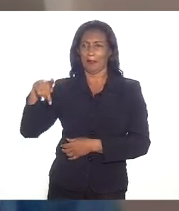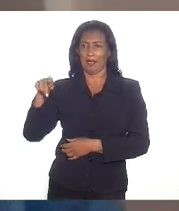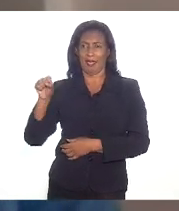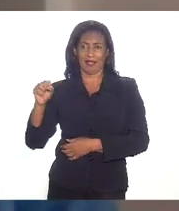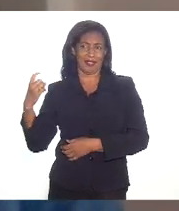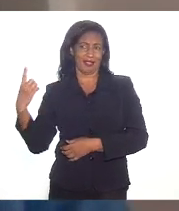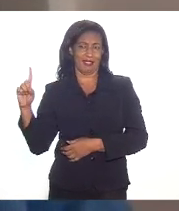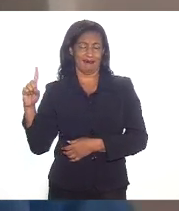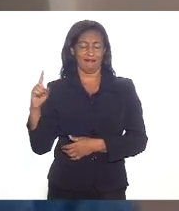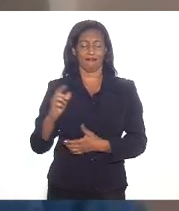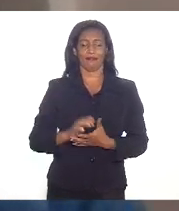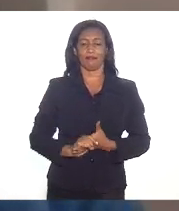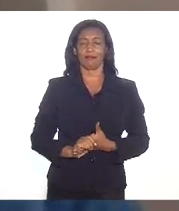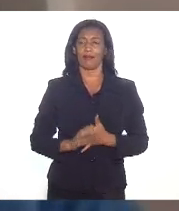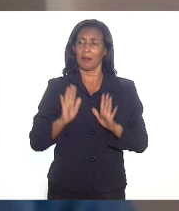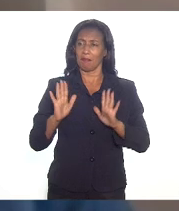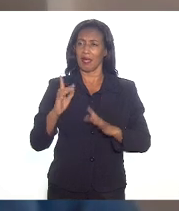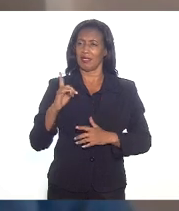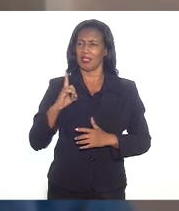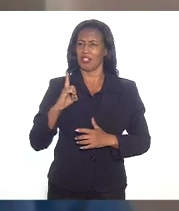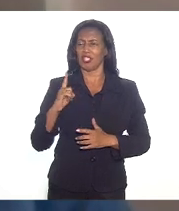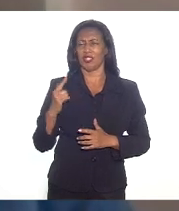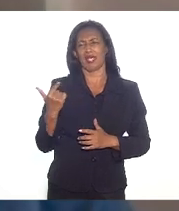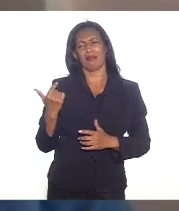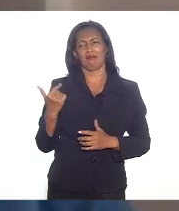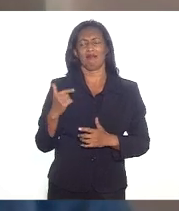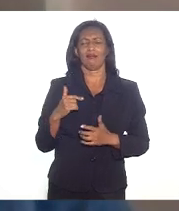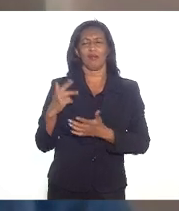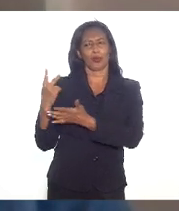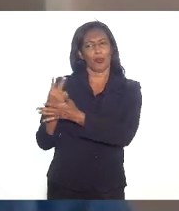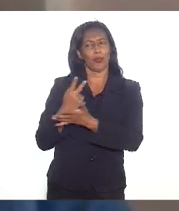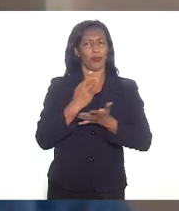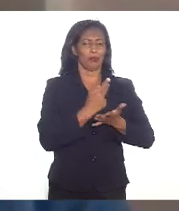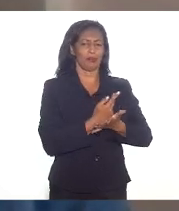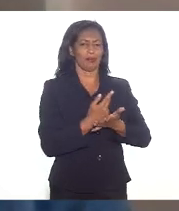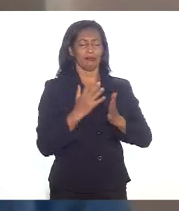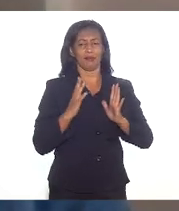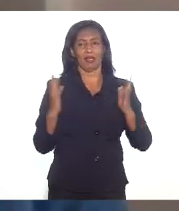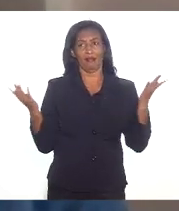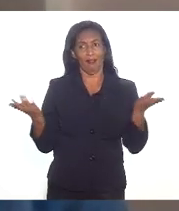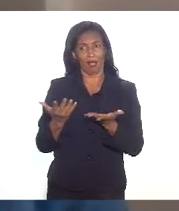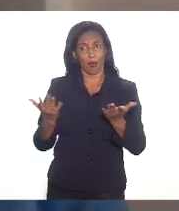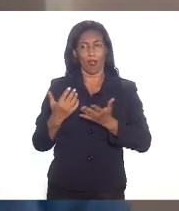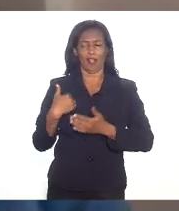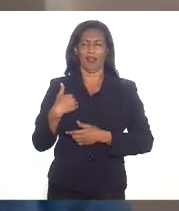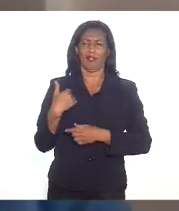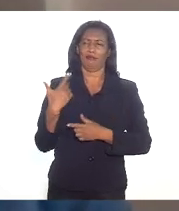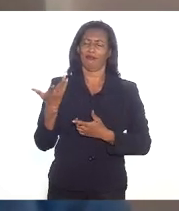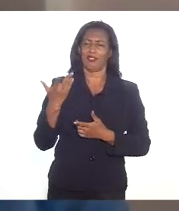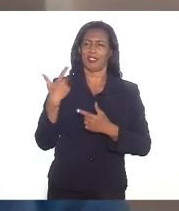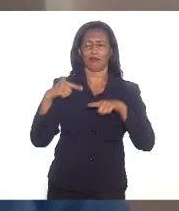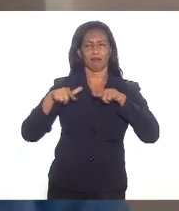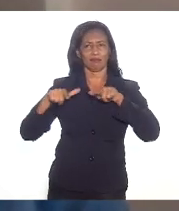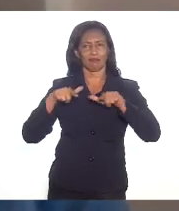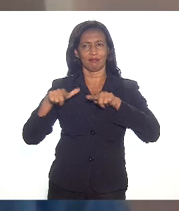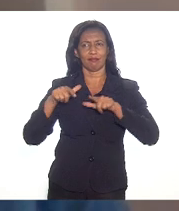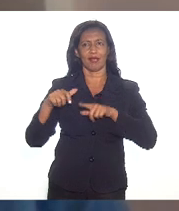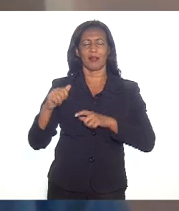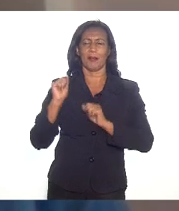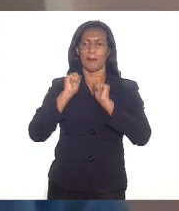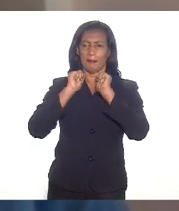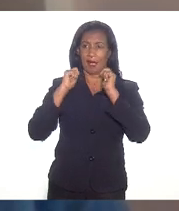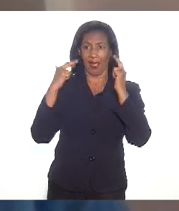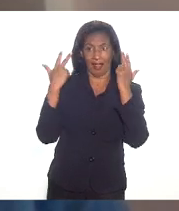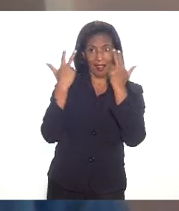então, a gente tem muitos equívocos. Agora estou fazendo aí um podcast para a Lerd, né? Que o título não é bem